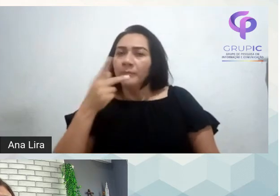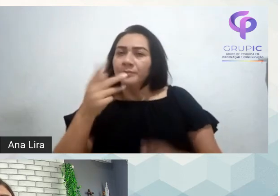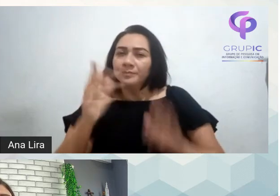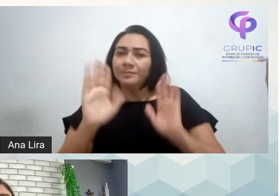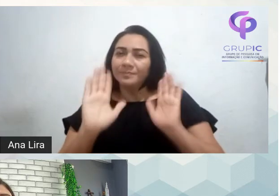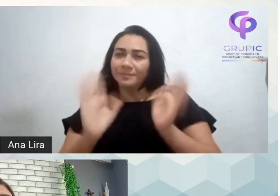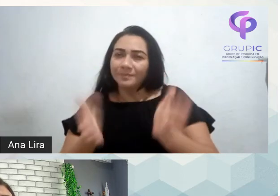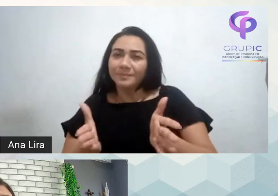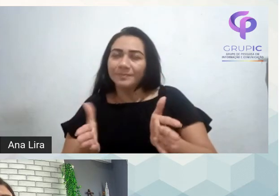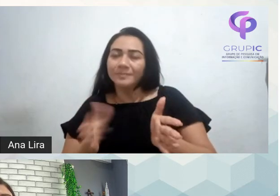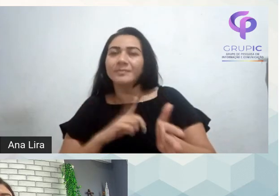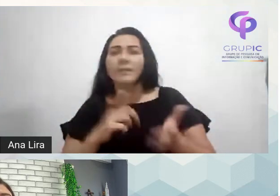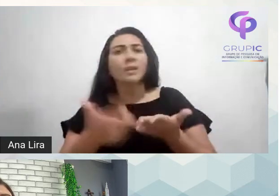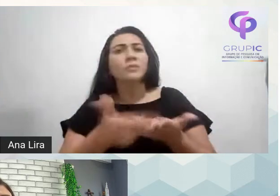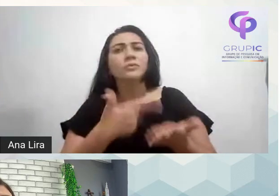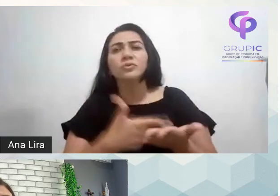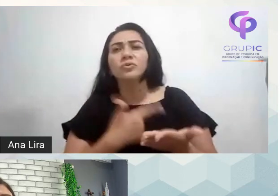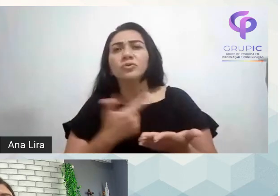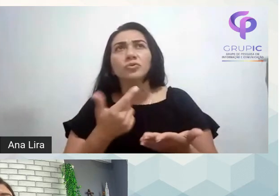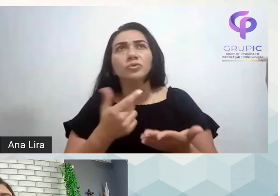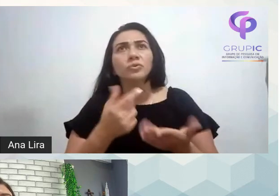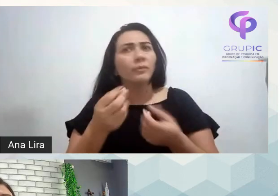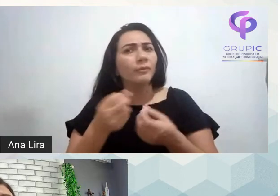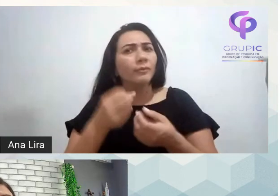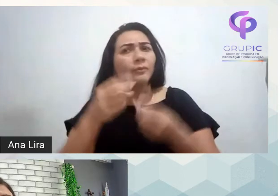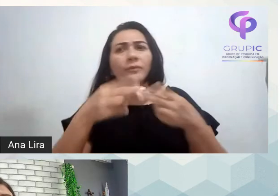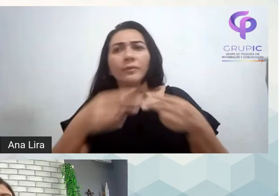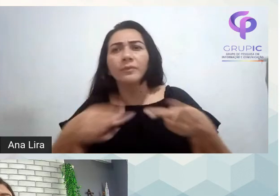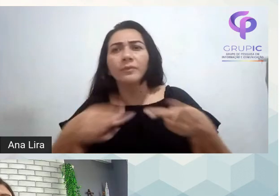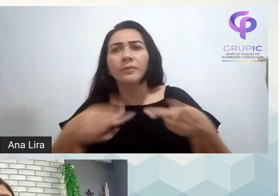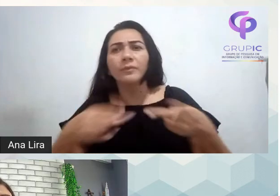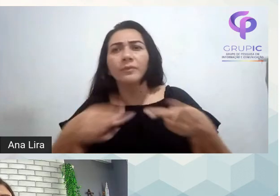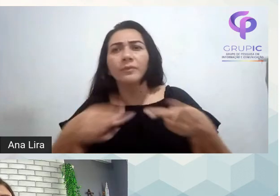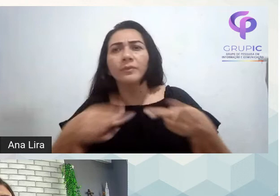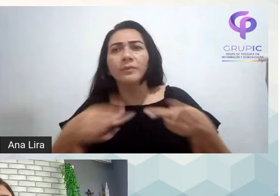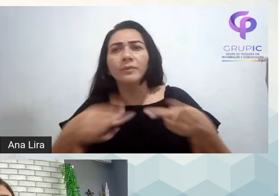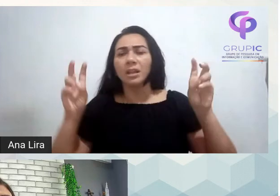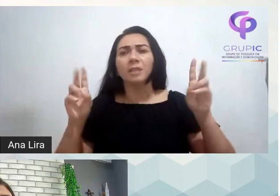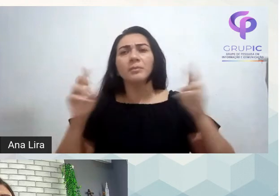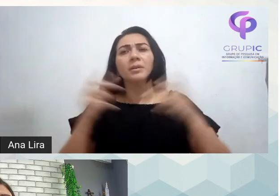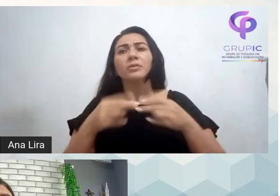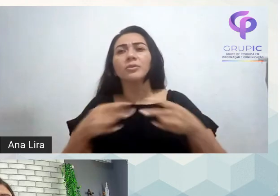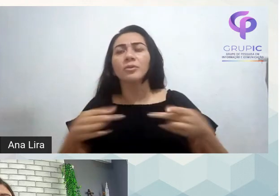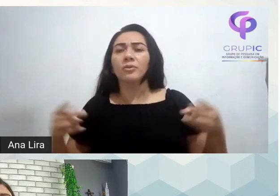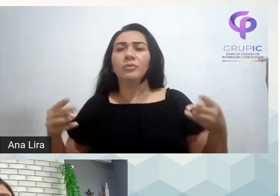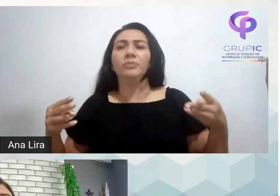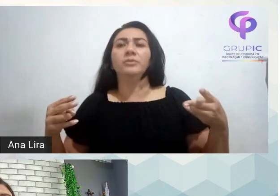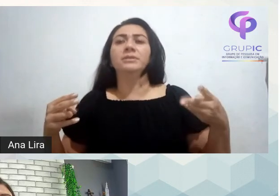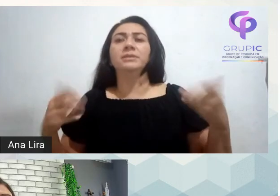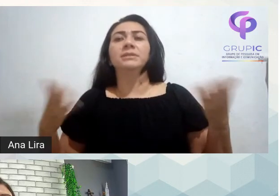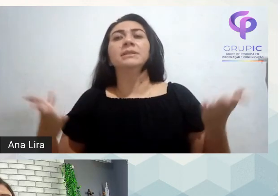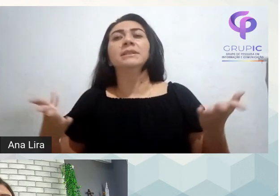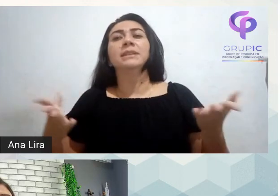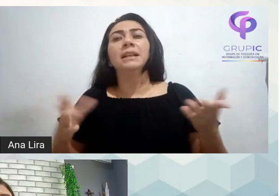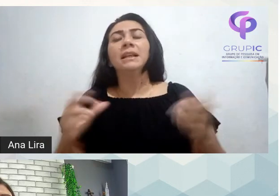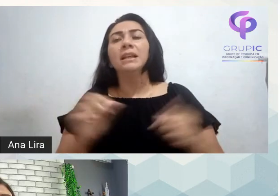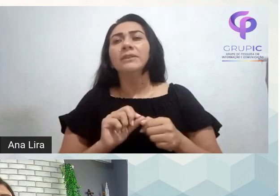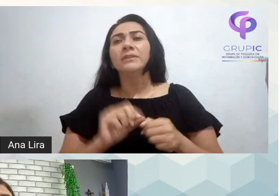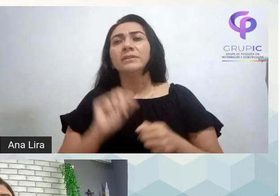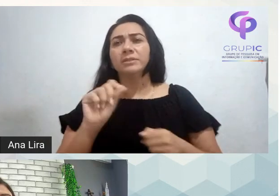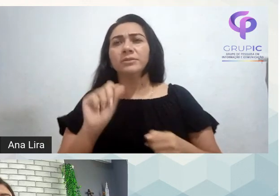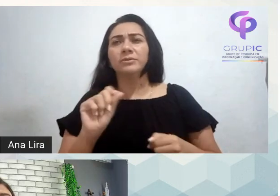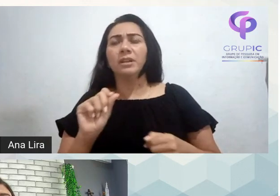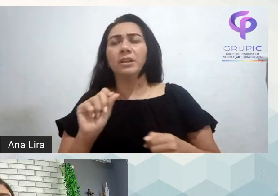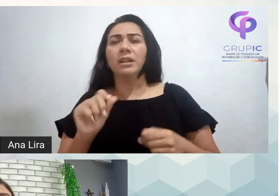outros temas, outros gêneros, outras ações. Então, tem Lei de Incentivo ao Esporte, tem FIA, que é o Fundo da Infância e